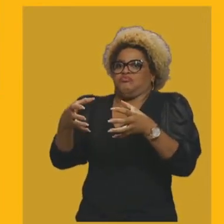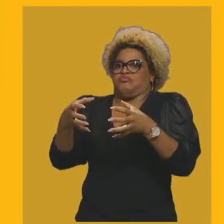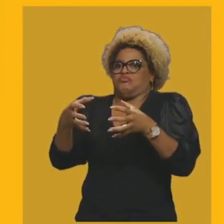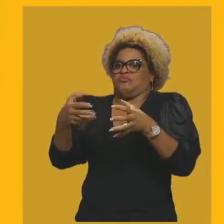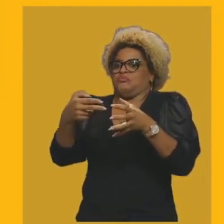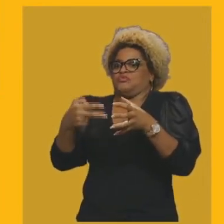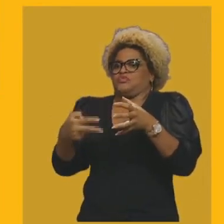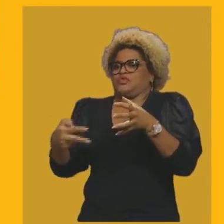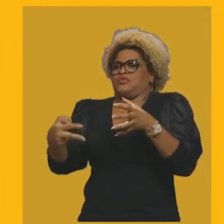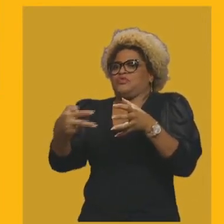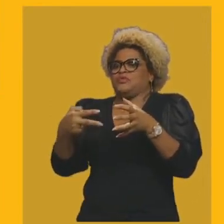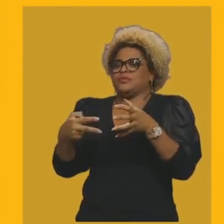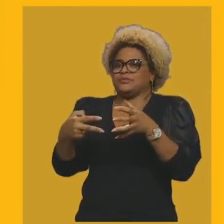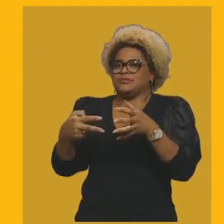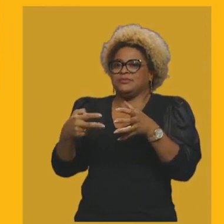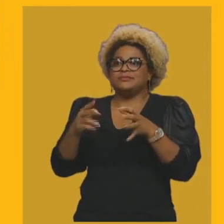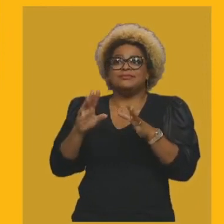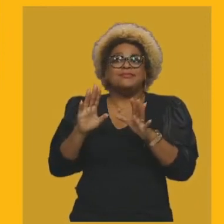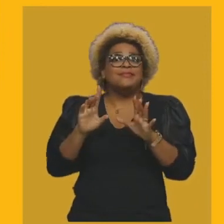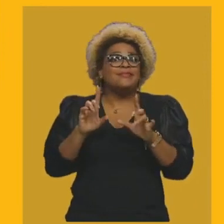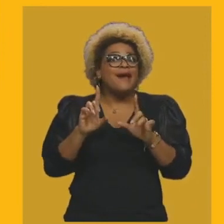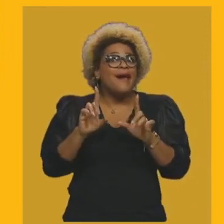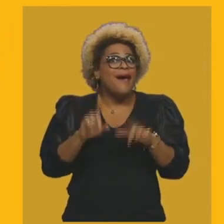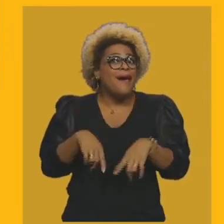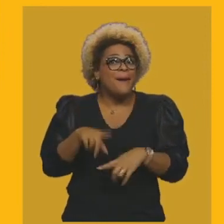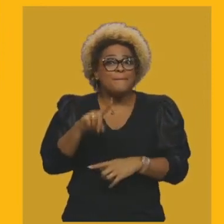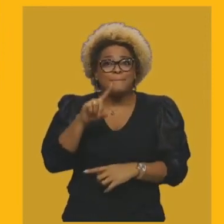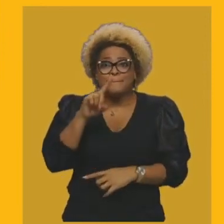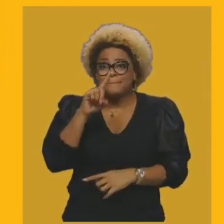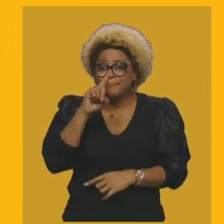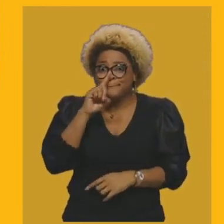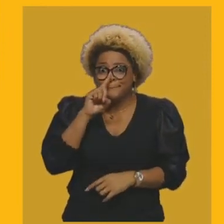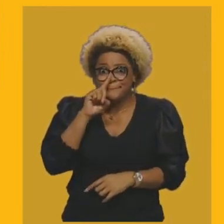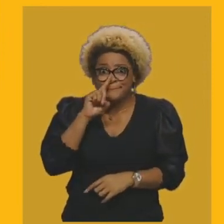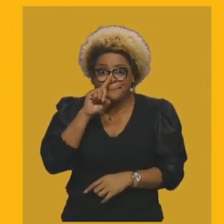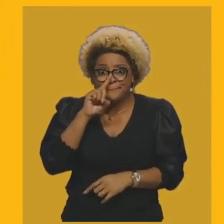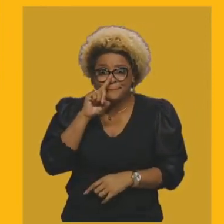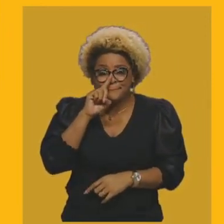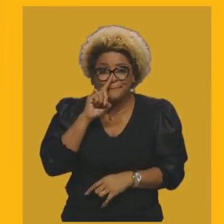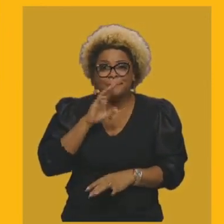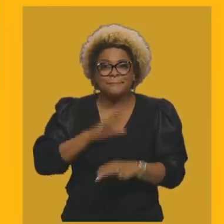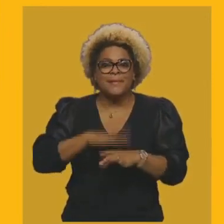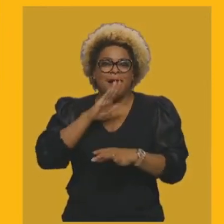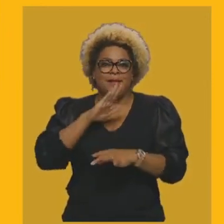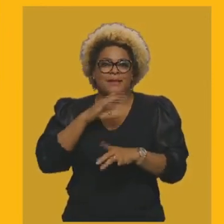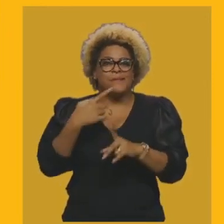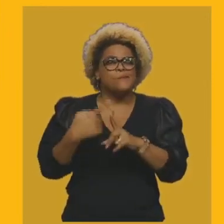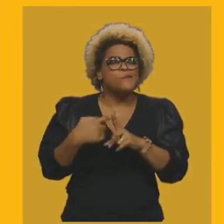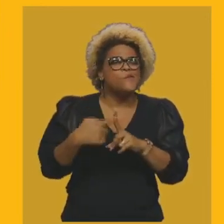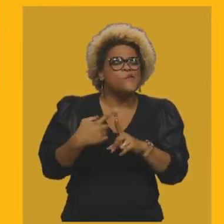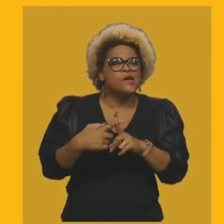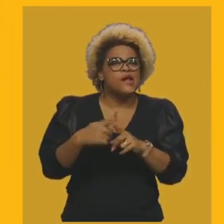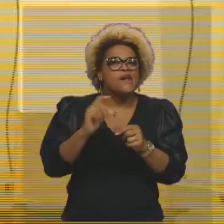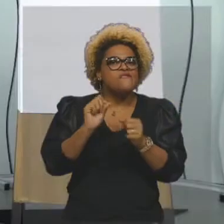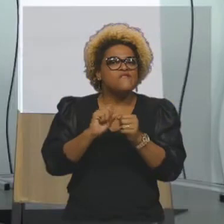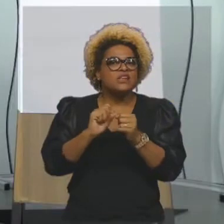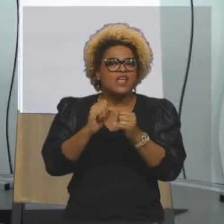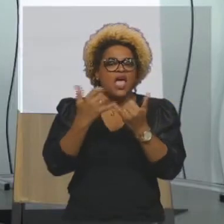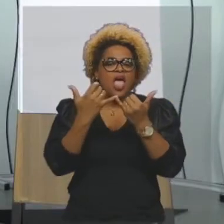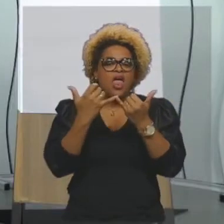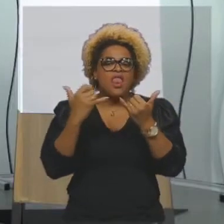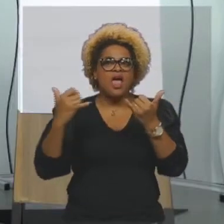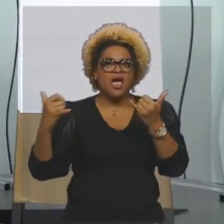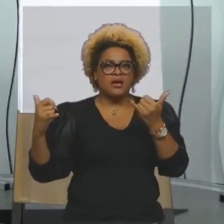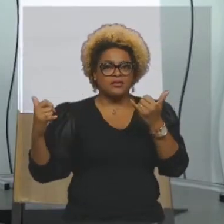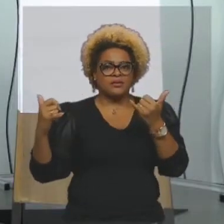ali, gente, é uma situação de altíssimo risco. Por quê? Quando você projeta a instalação elétrica de uma casa,